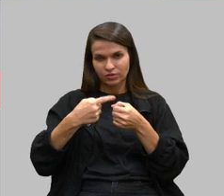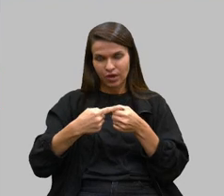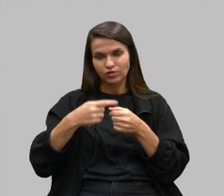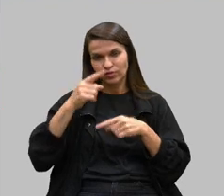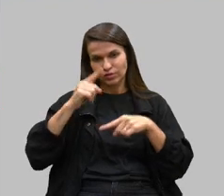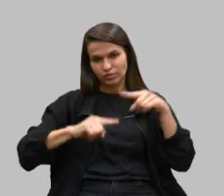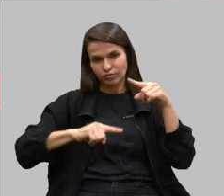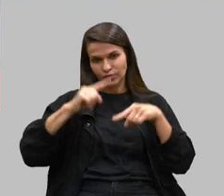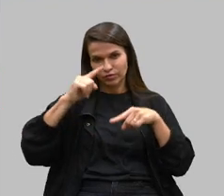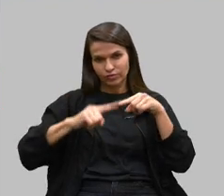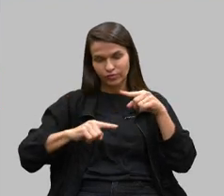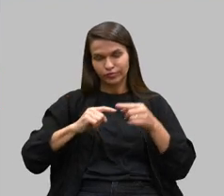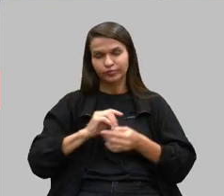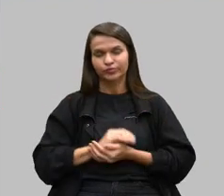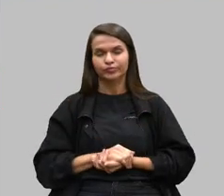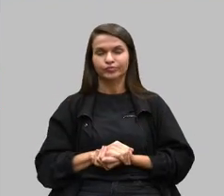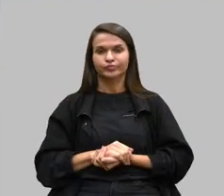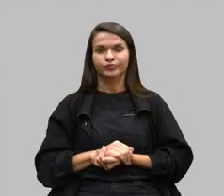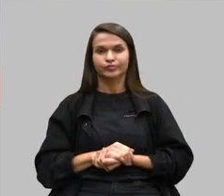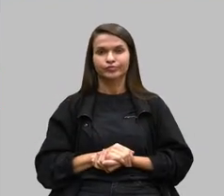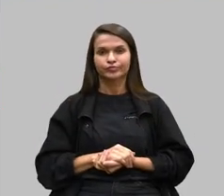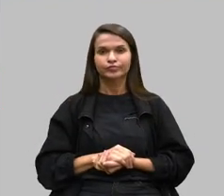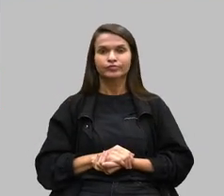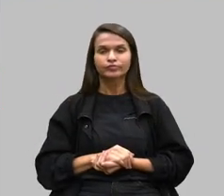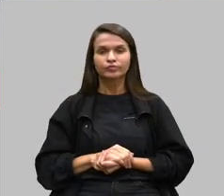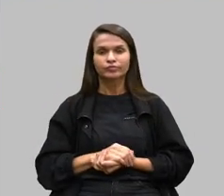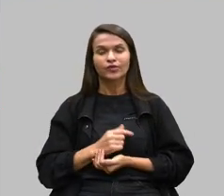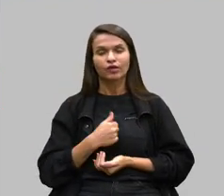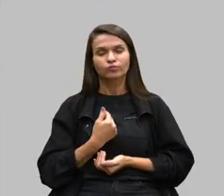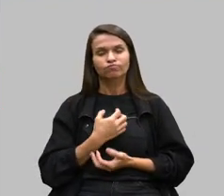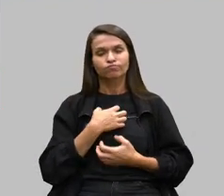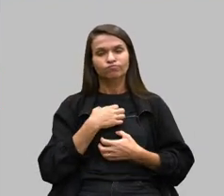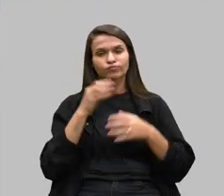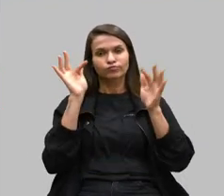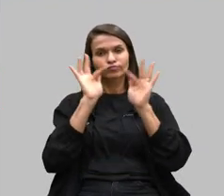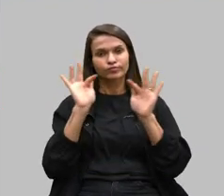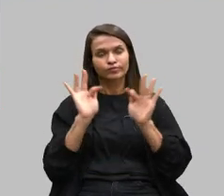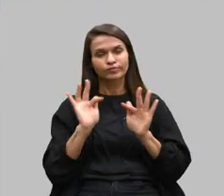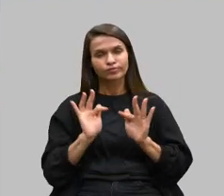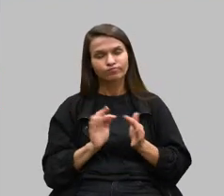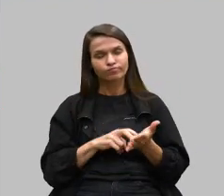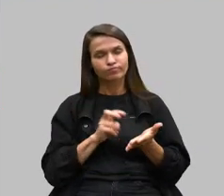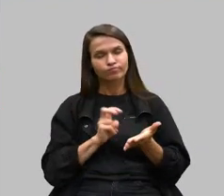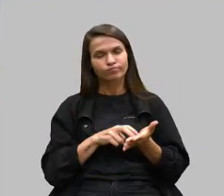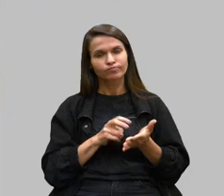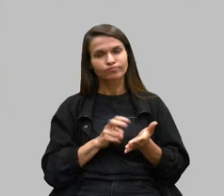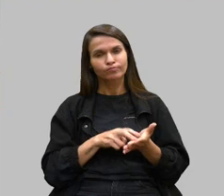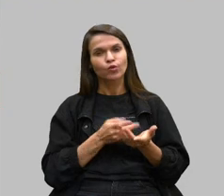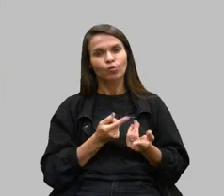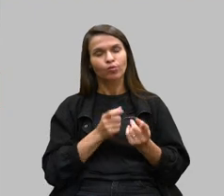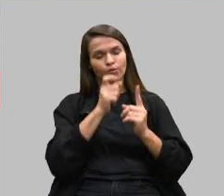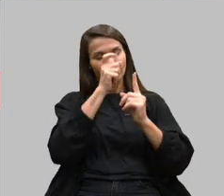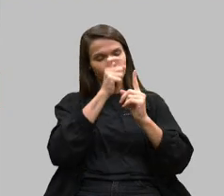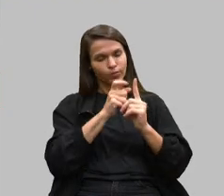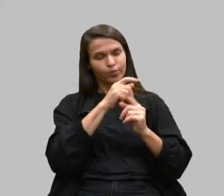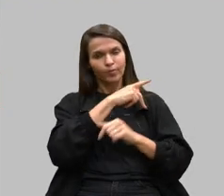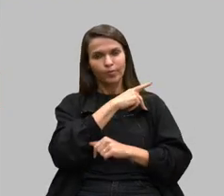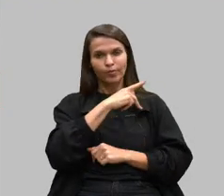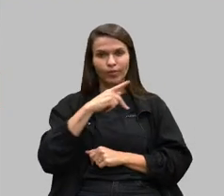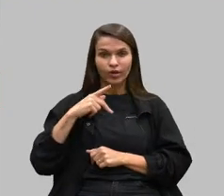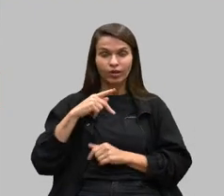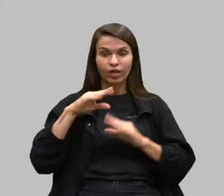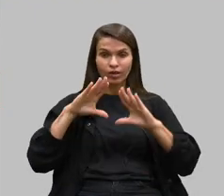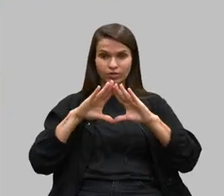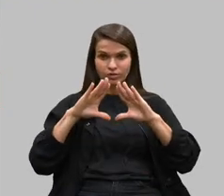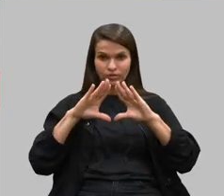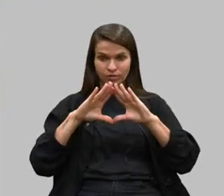então nós eu fico feliz feliz da postura do presidente da Assembleia